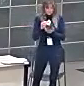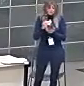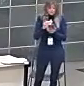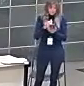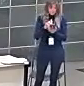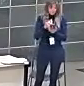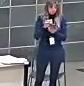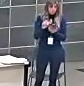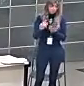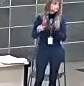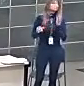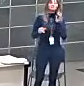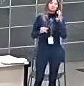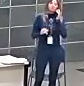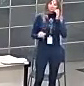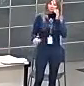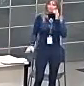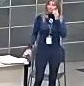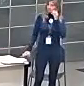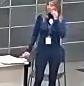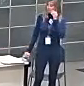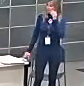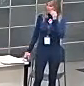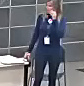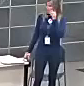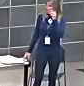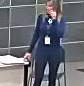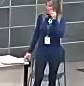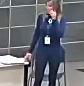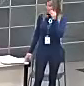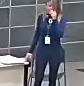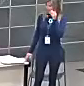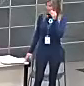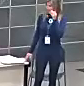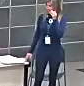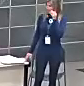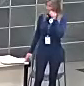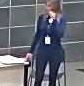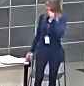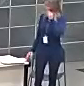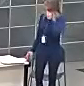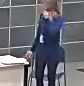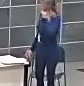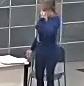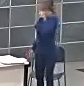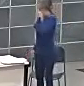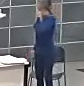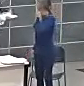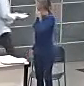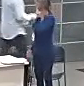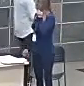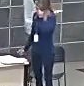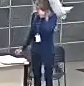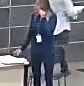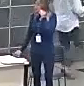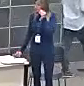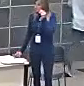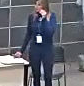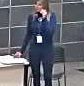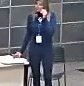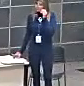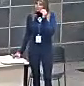de costume não é essa pouca vergonha fizeram da regra a exceção e da exceção a regra